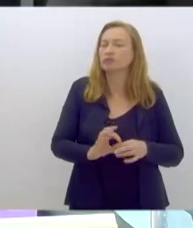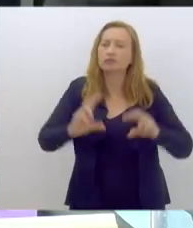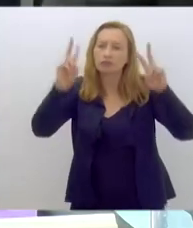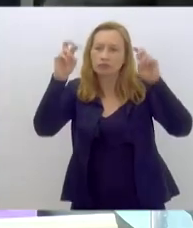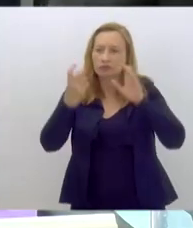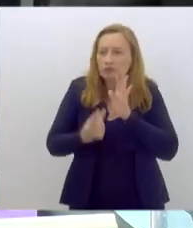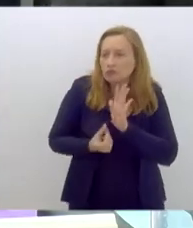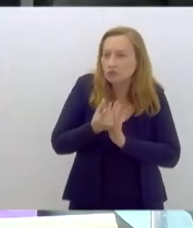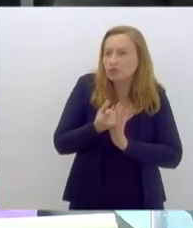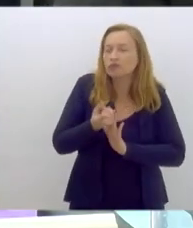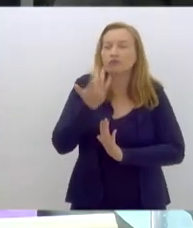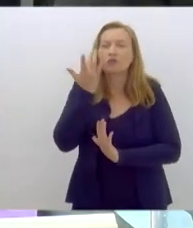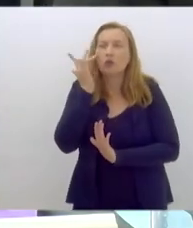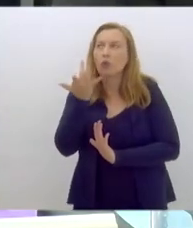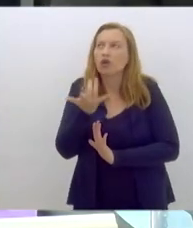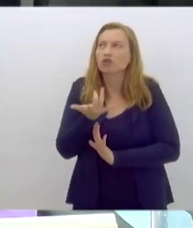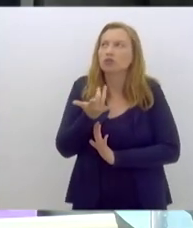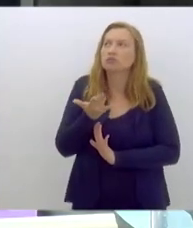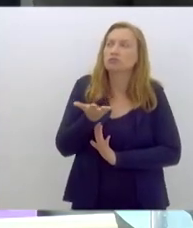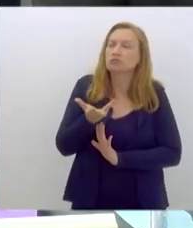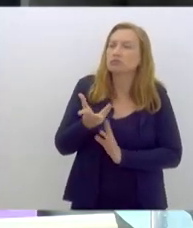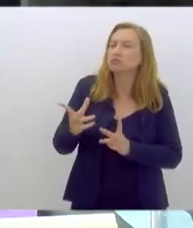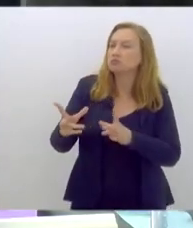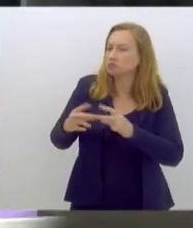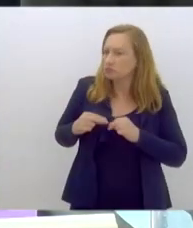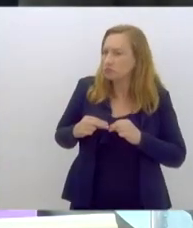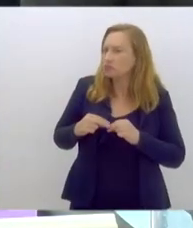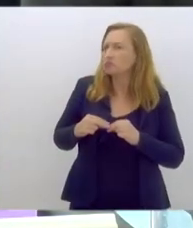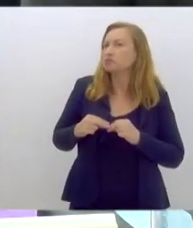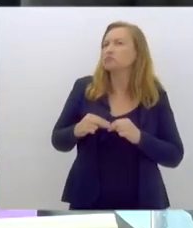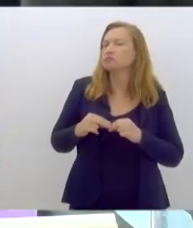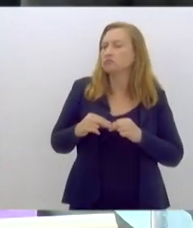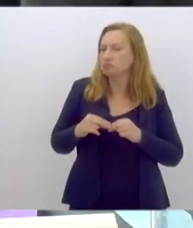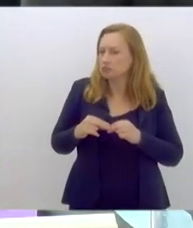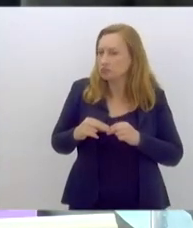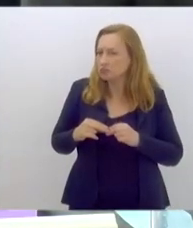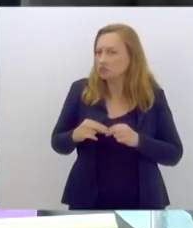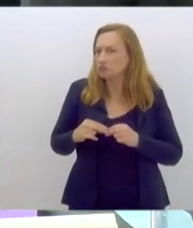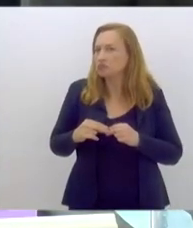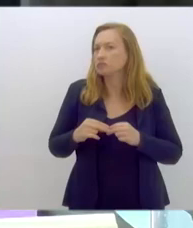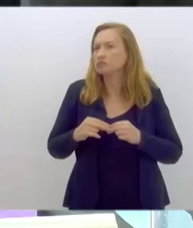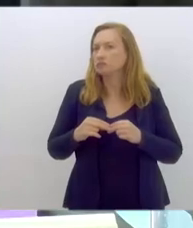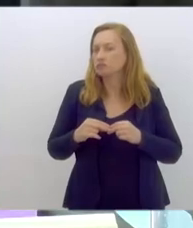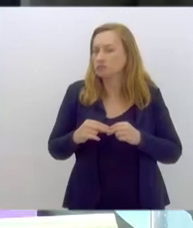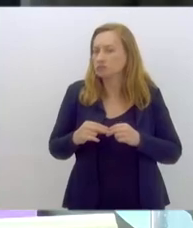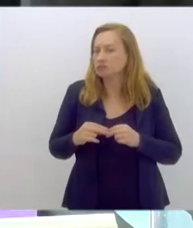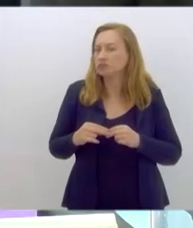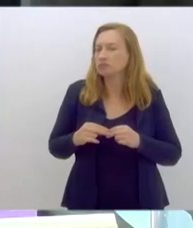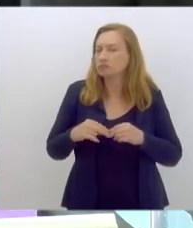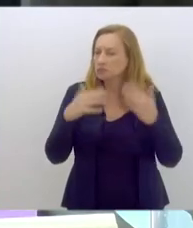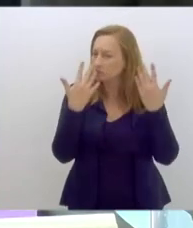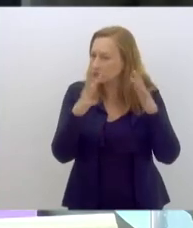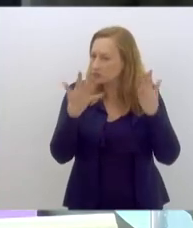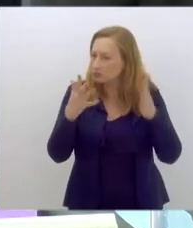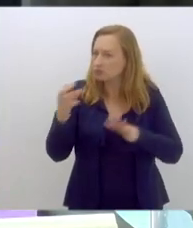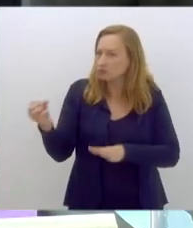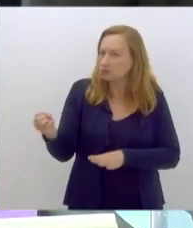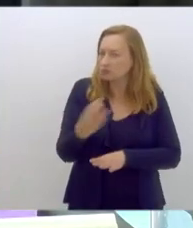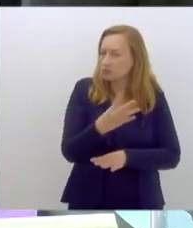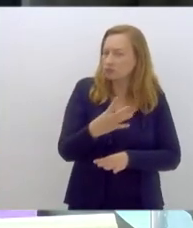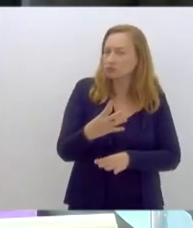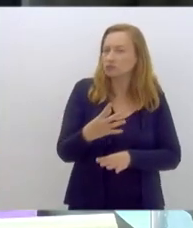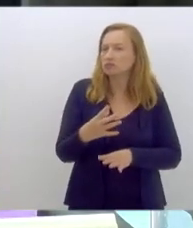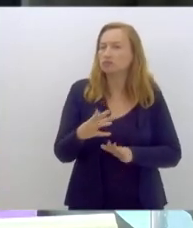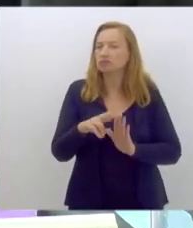orçamentárias eu acho que merece a nossa o merece destaque desse dessa nova conduta